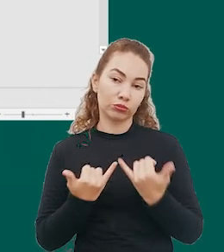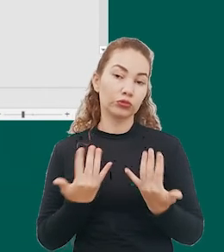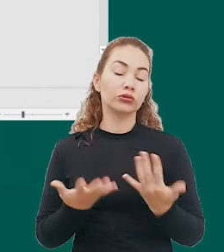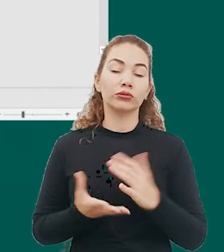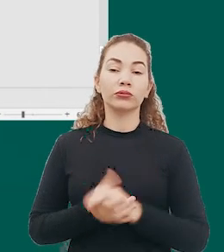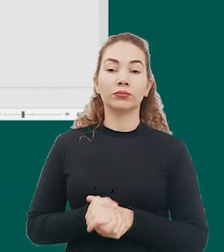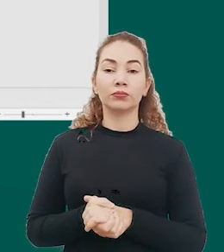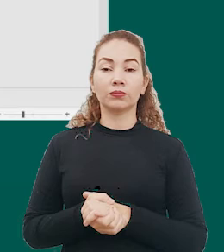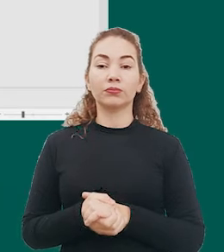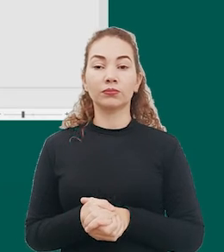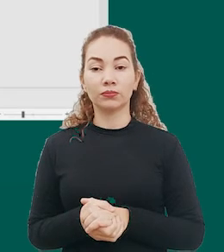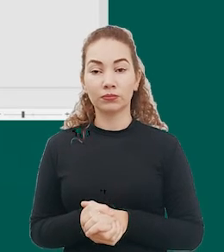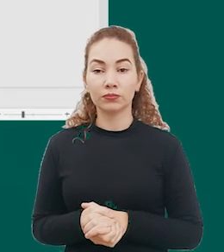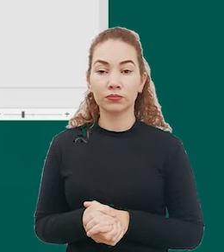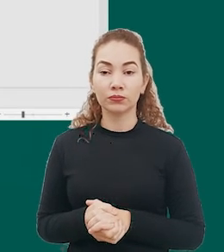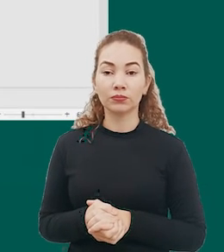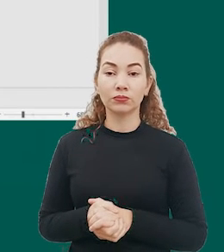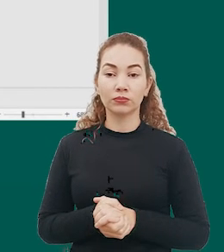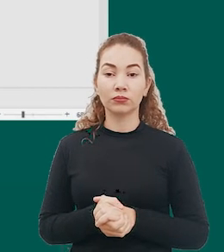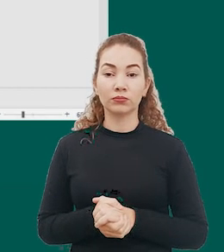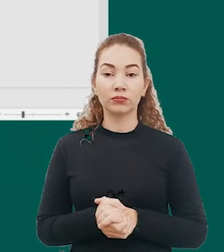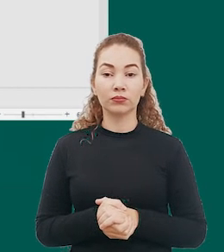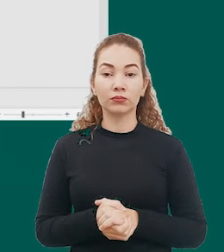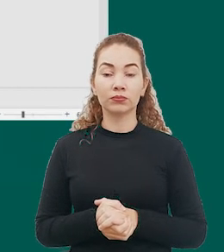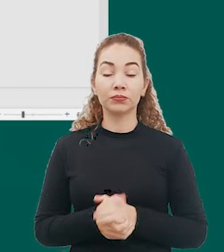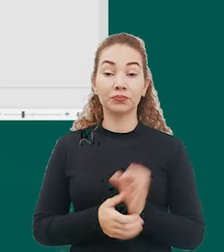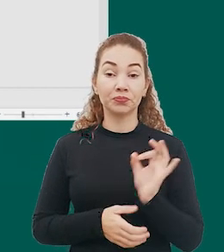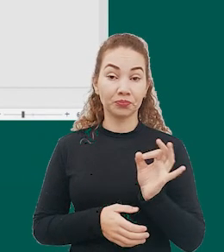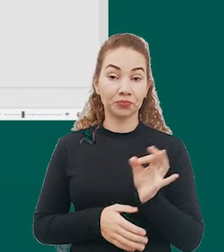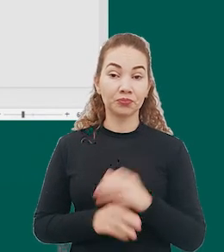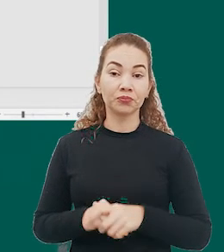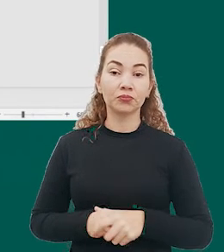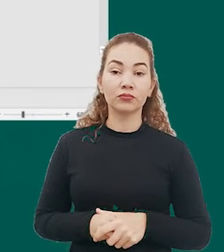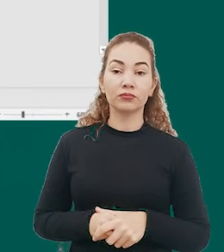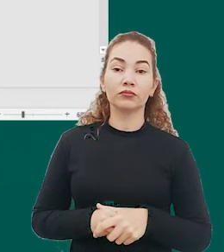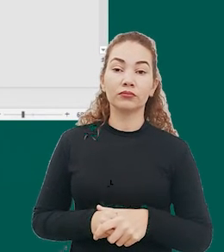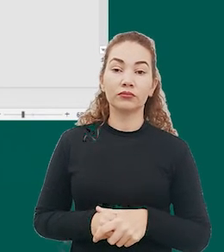variação negativa na declaração do outro cônjuge, certo?